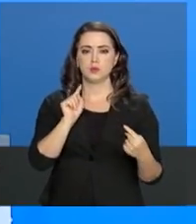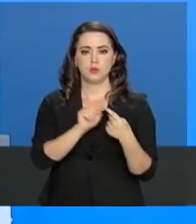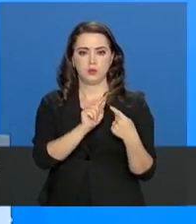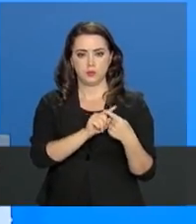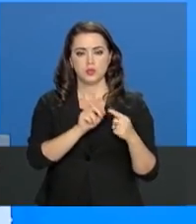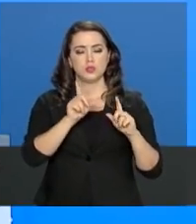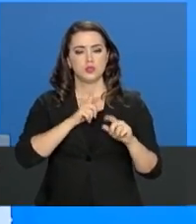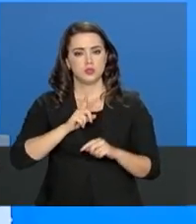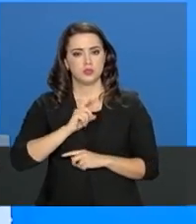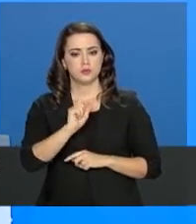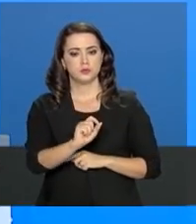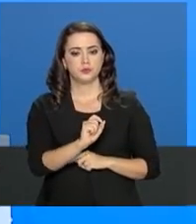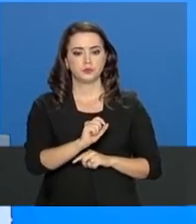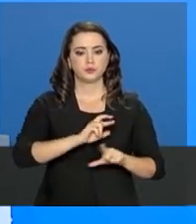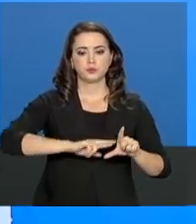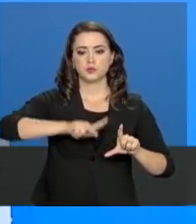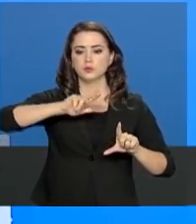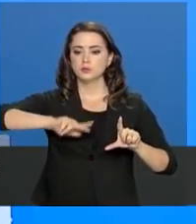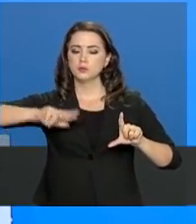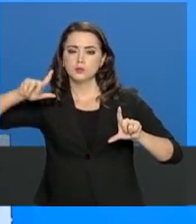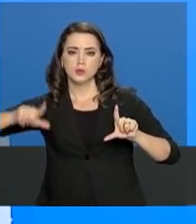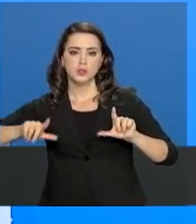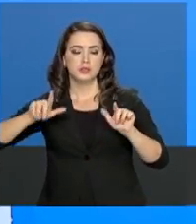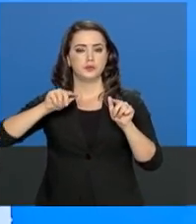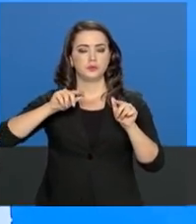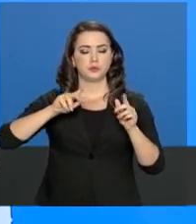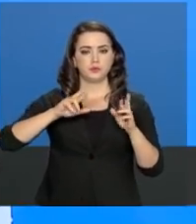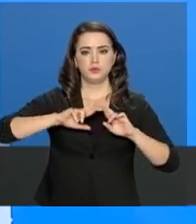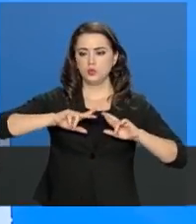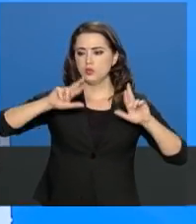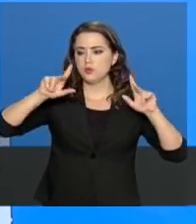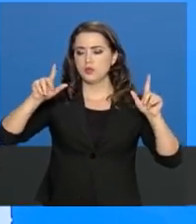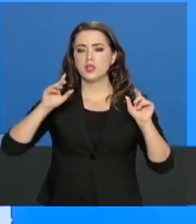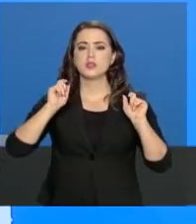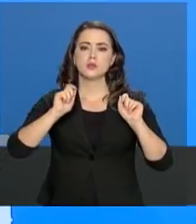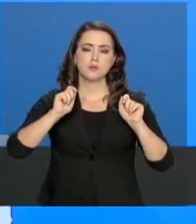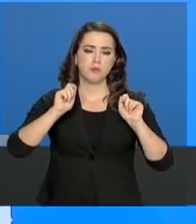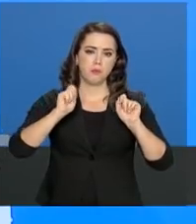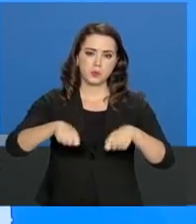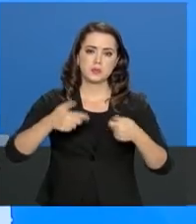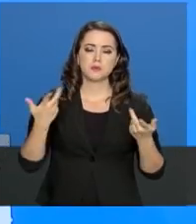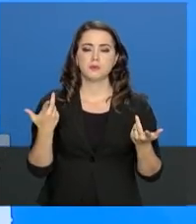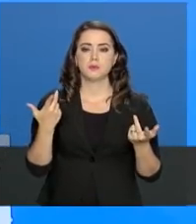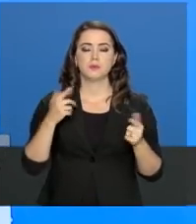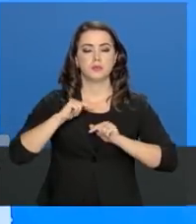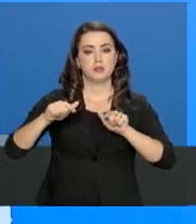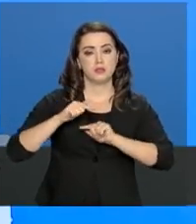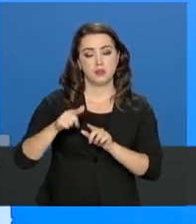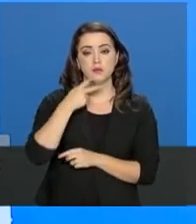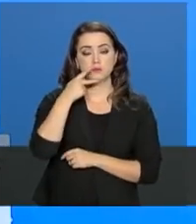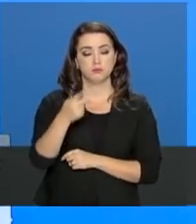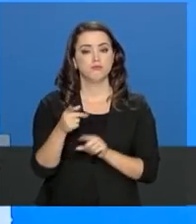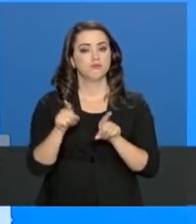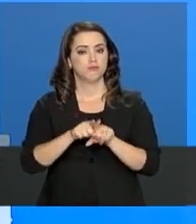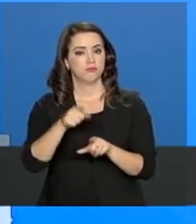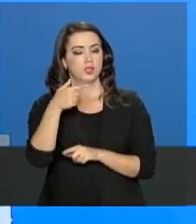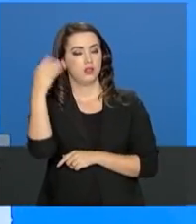flexibilizar as relações de trabalho garantindo naturalmente é eterno a aas forças produtivas